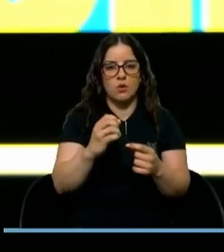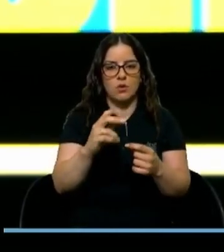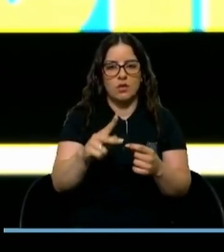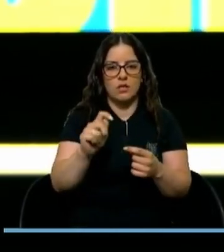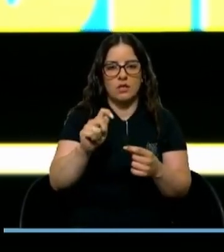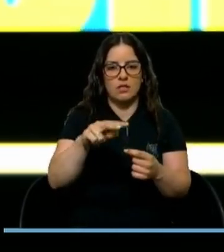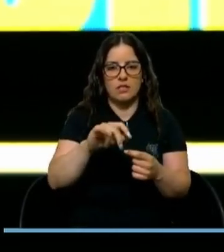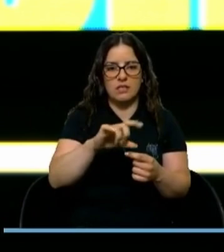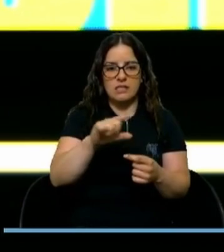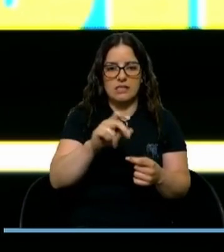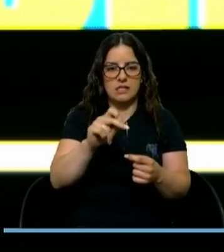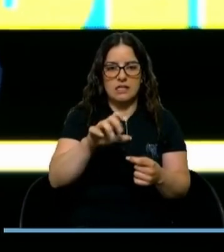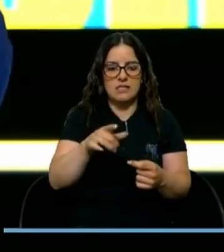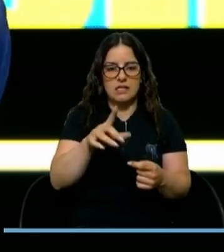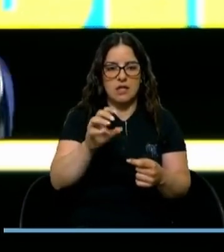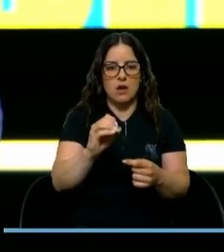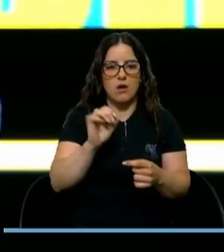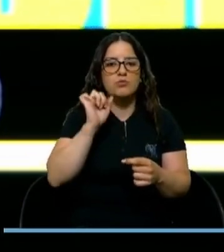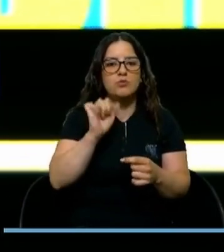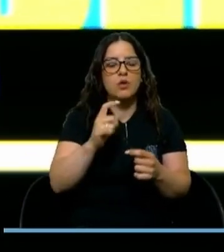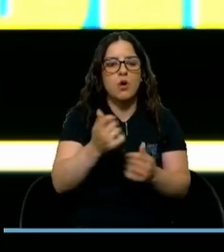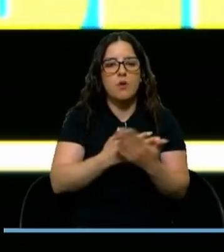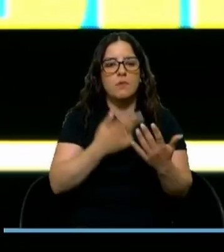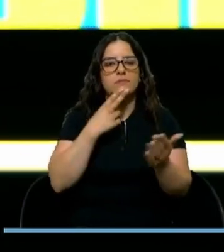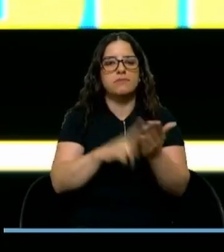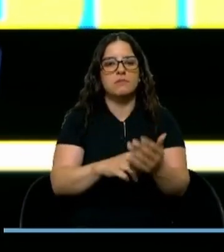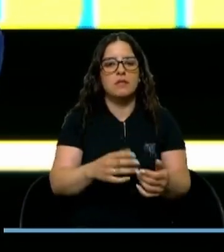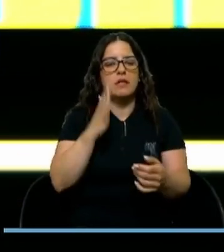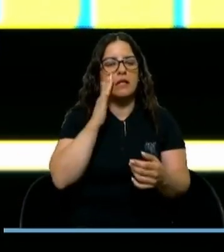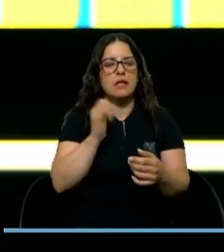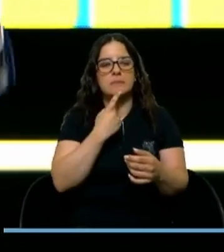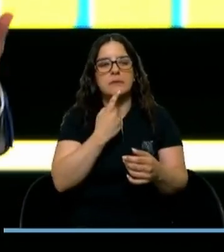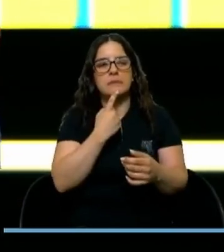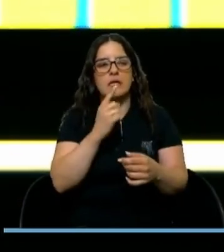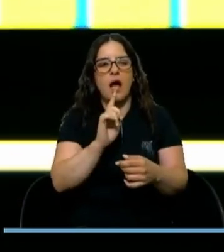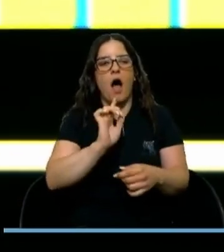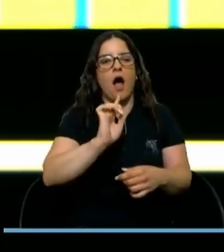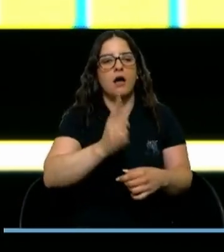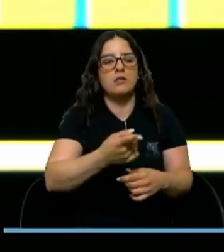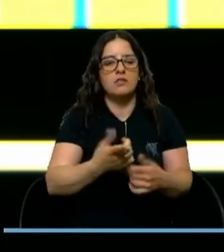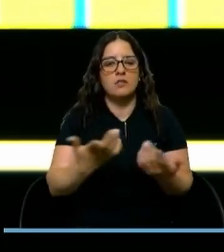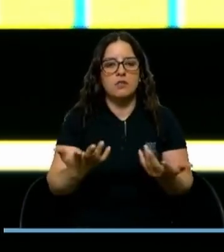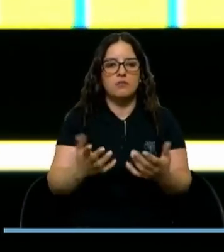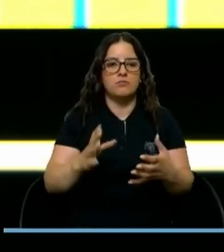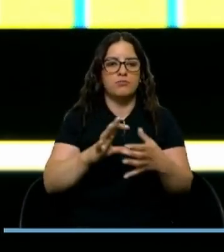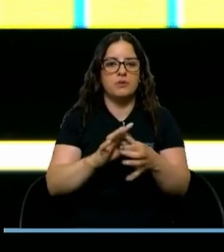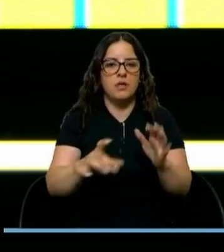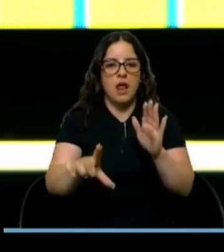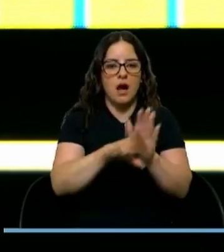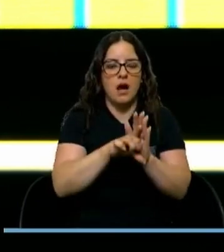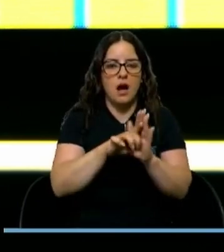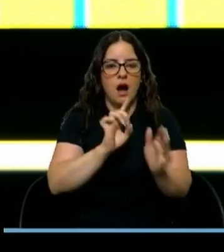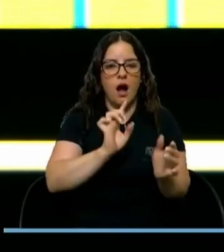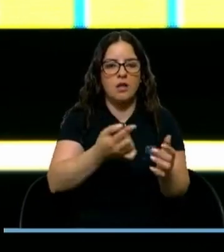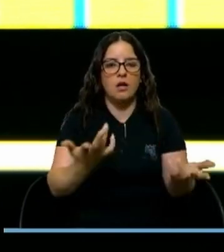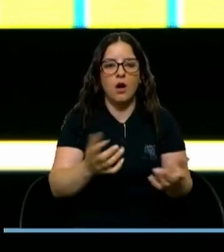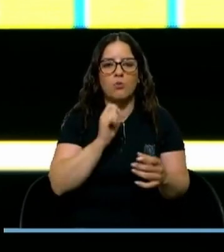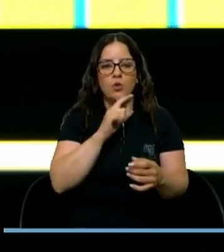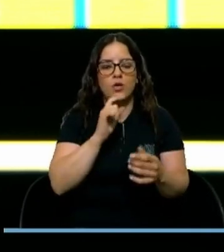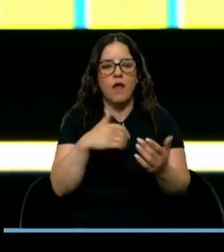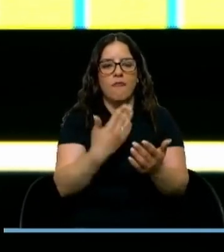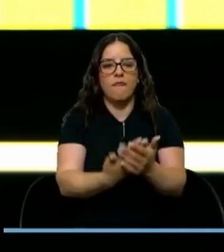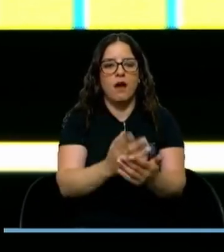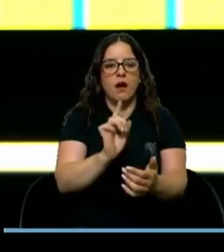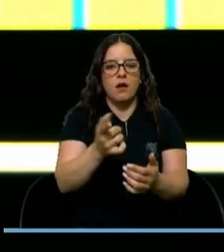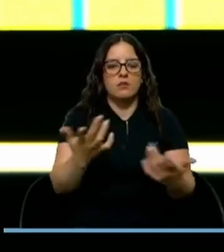economia real. Vamos tentar perceber o que isso é, as implicações legais que tem, as oportunidades que dá, o que vai fazer